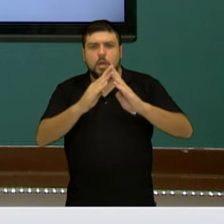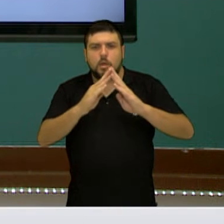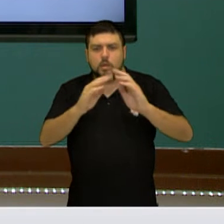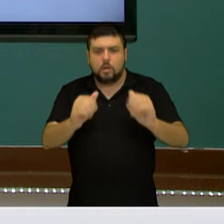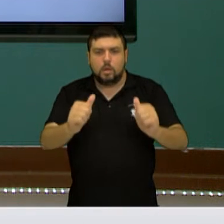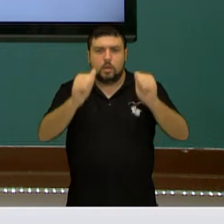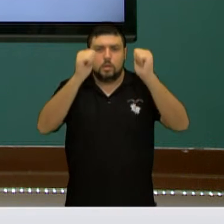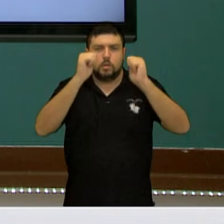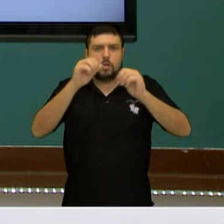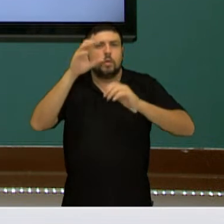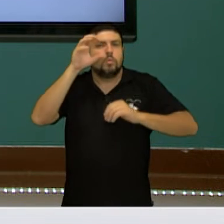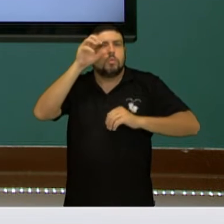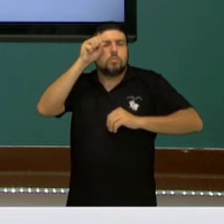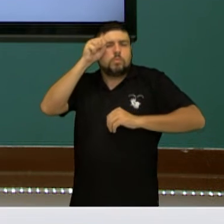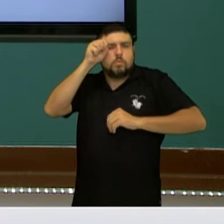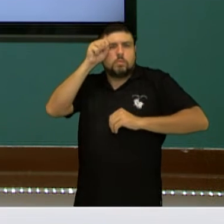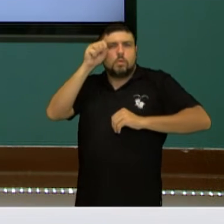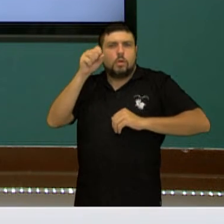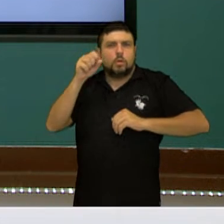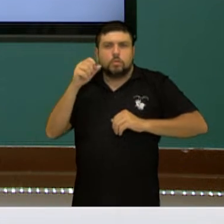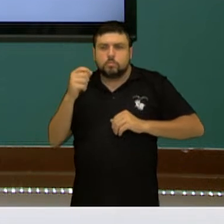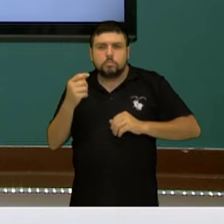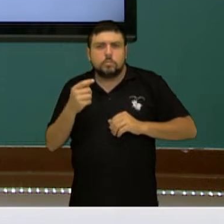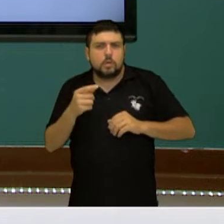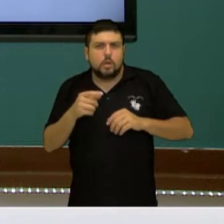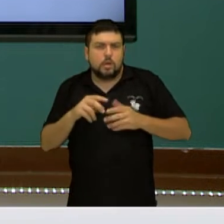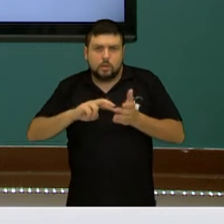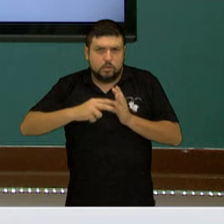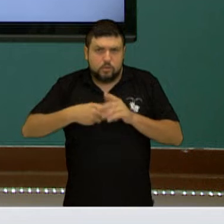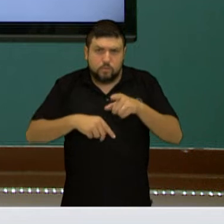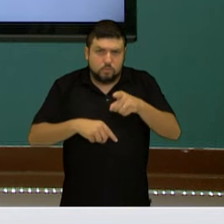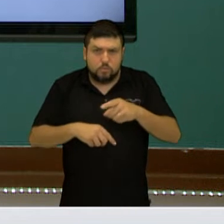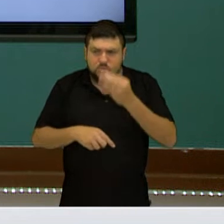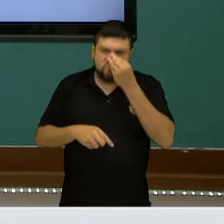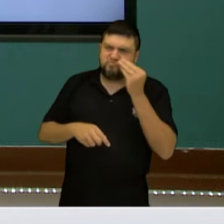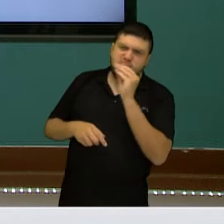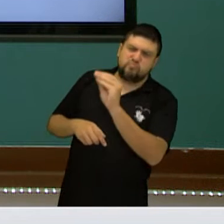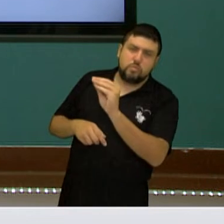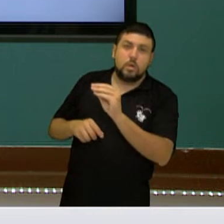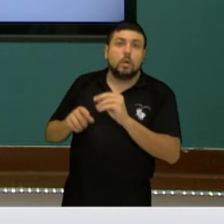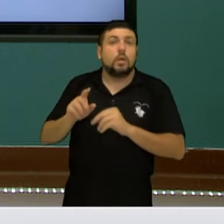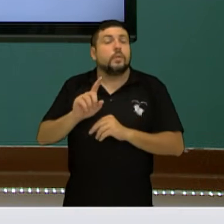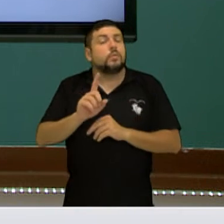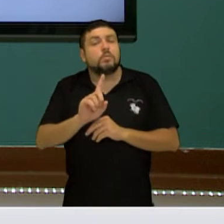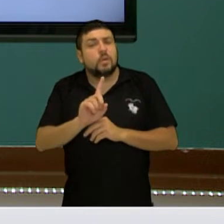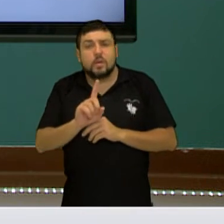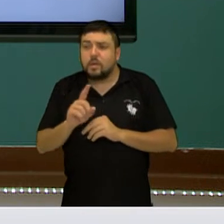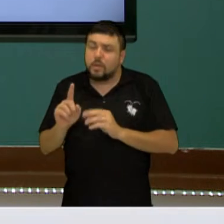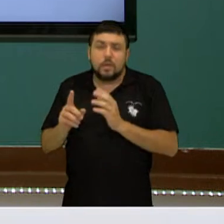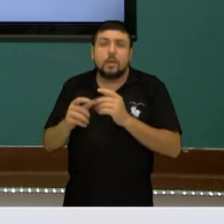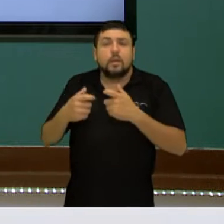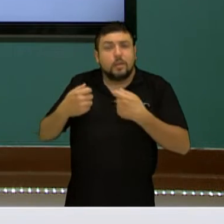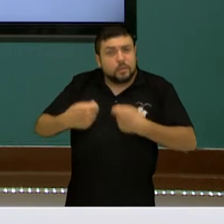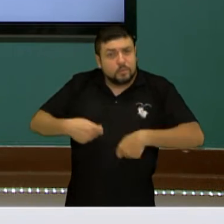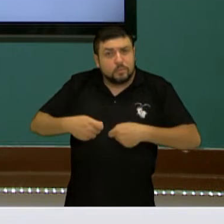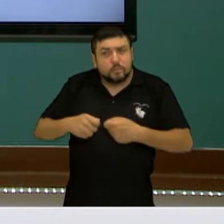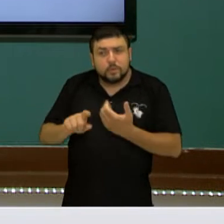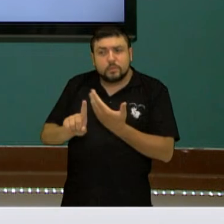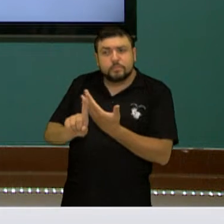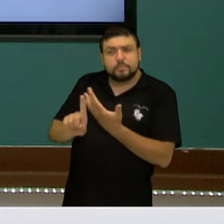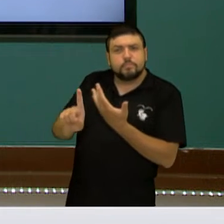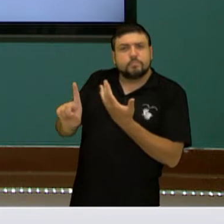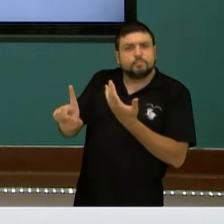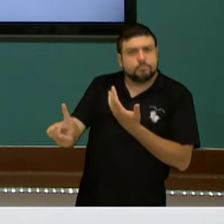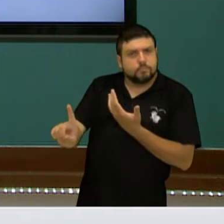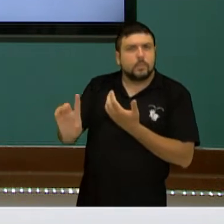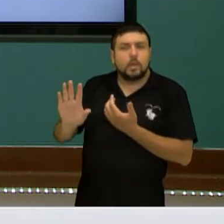pessoa ficar isolada. Não é que você não ama ela, é que você está cuidando dela e assim a forma com que se cuida, certo?